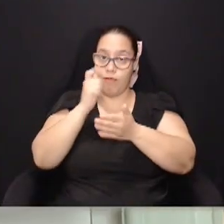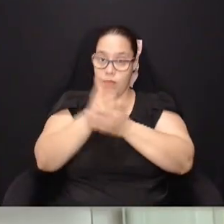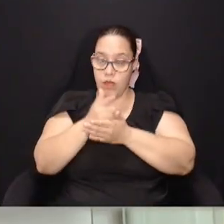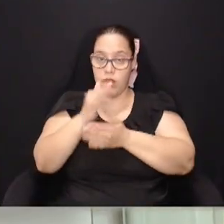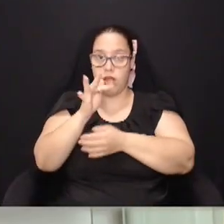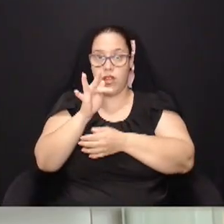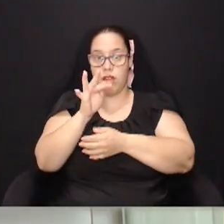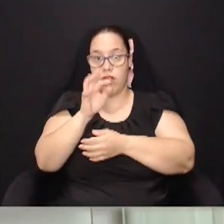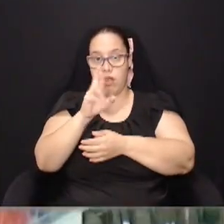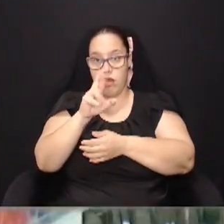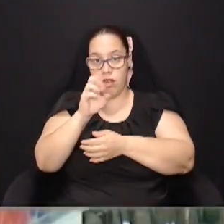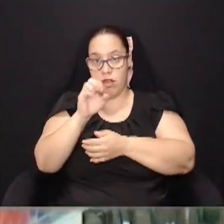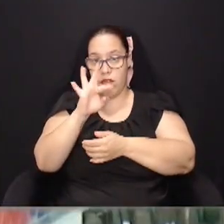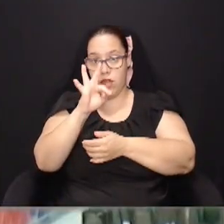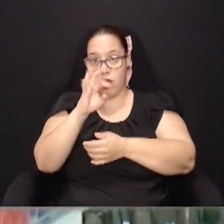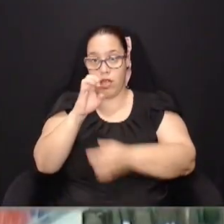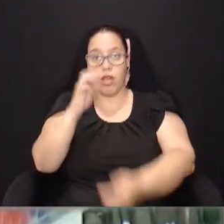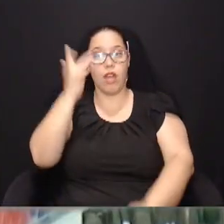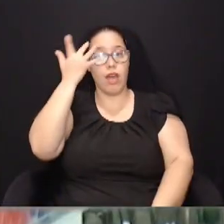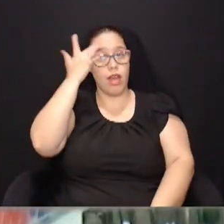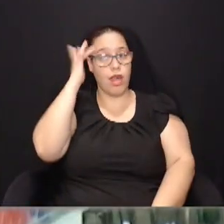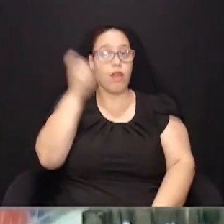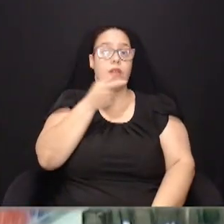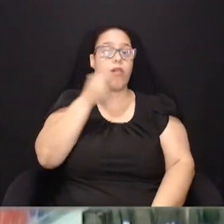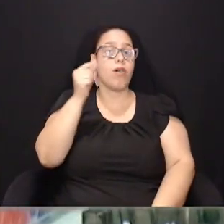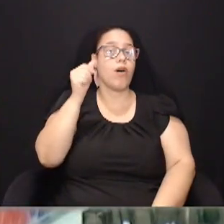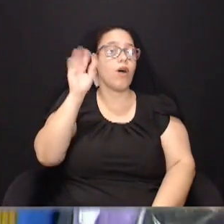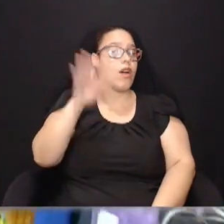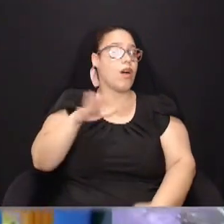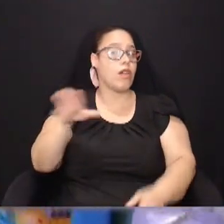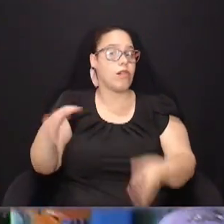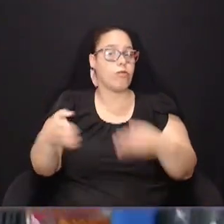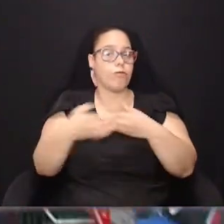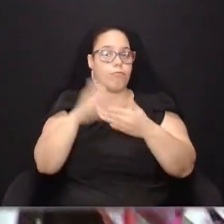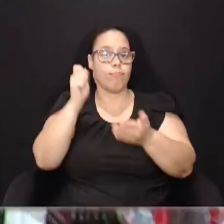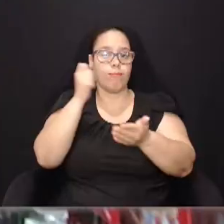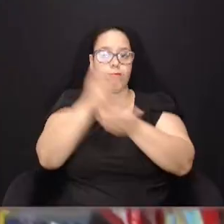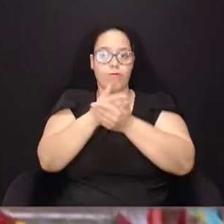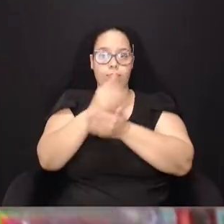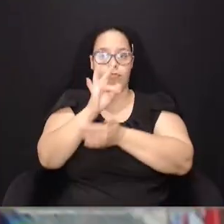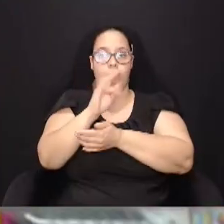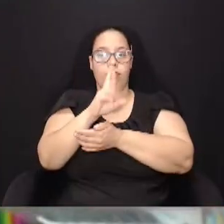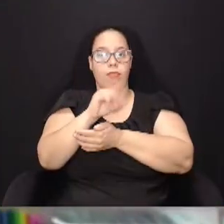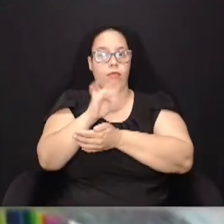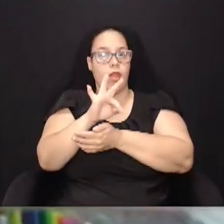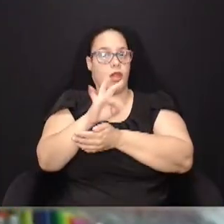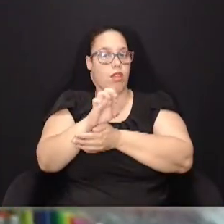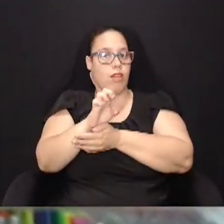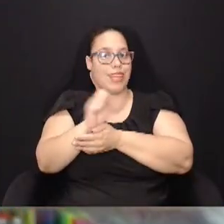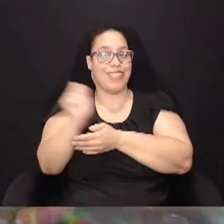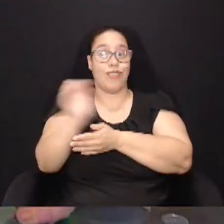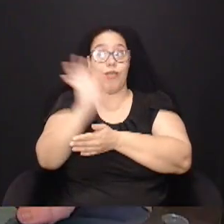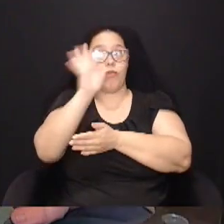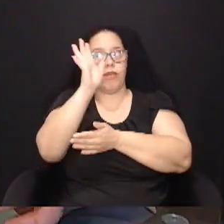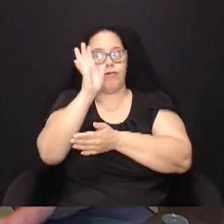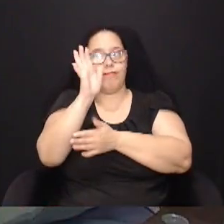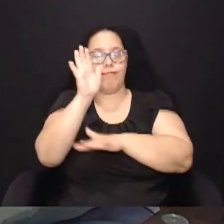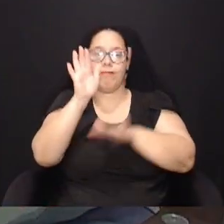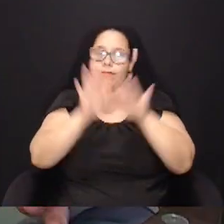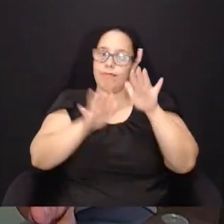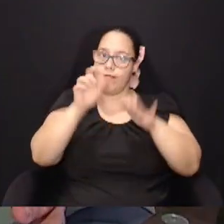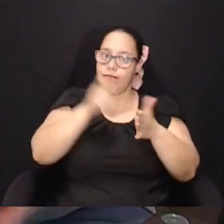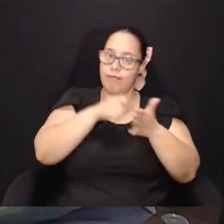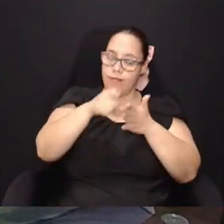você acha que está pagando mais barato, na hora de fechar com o pagamento do frete, pode ficar um pouco mais caro. Então, tudo isso tem que colocar na ponta do